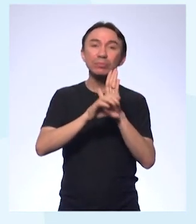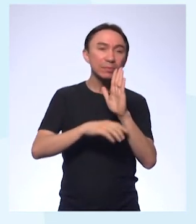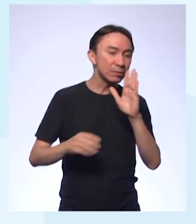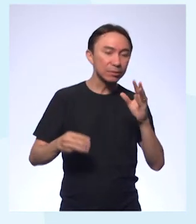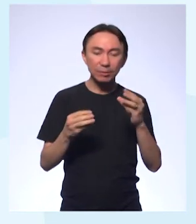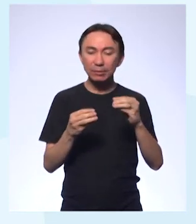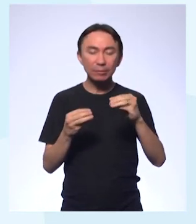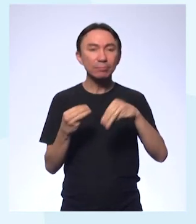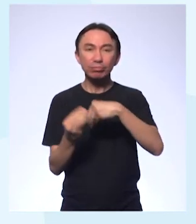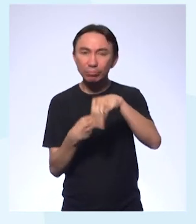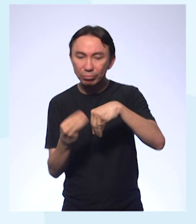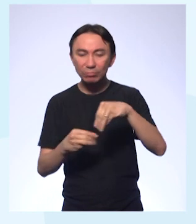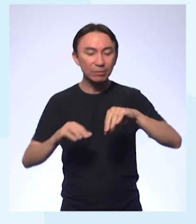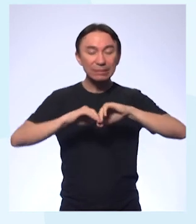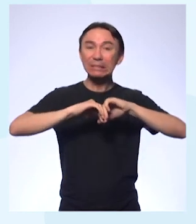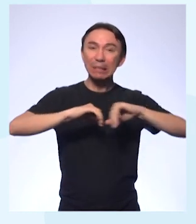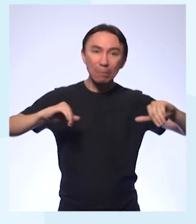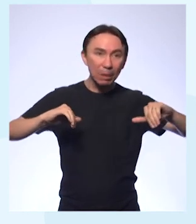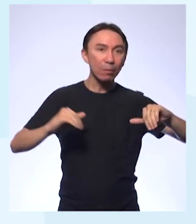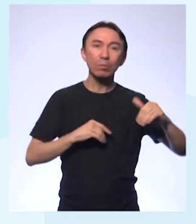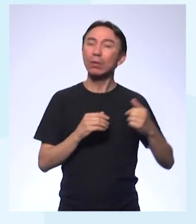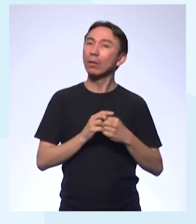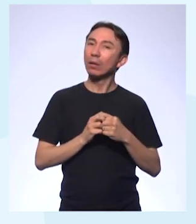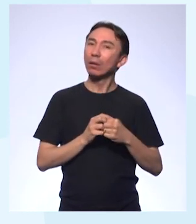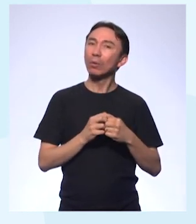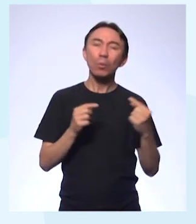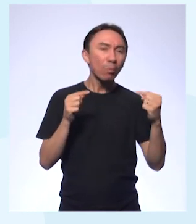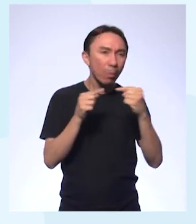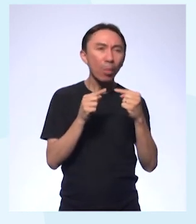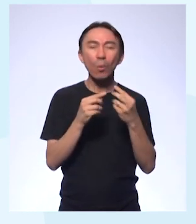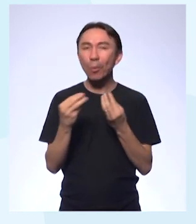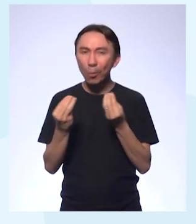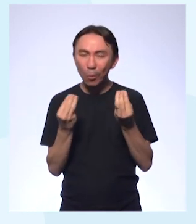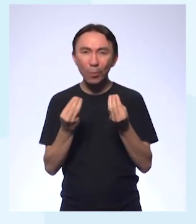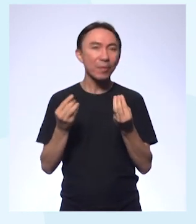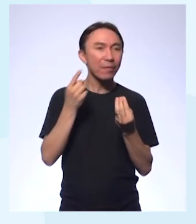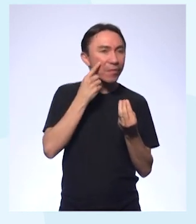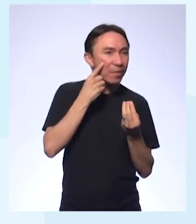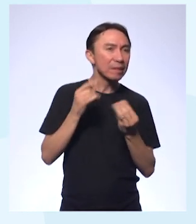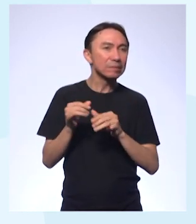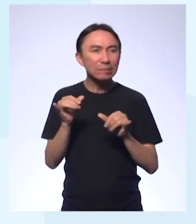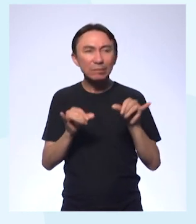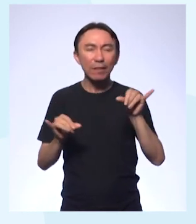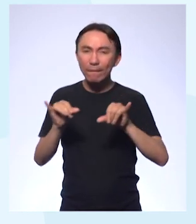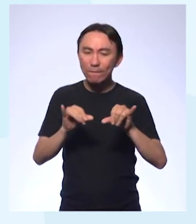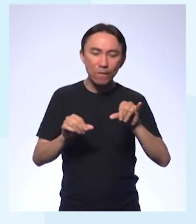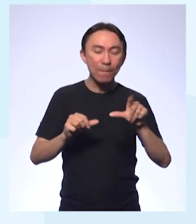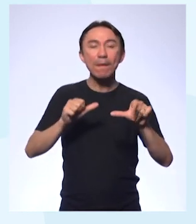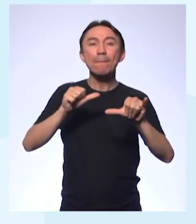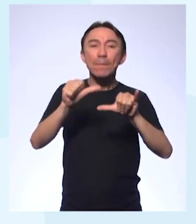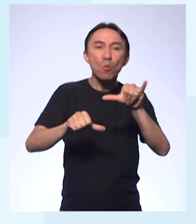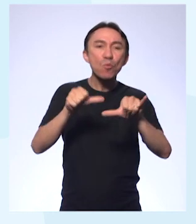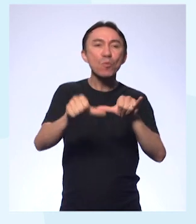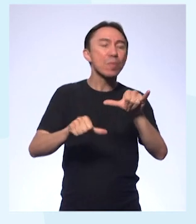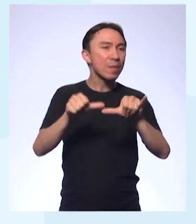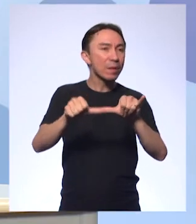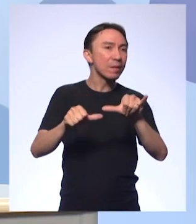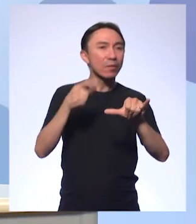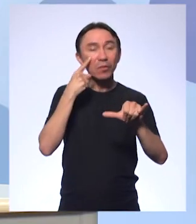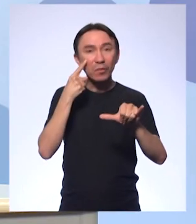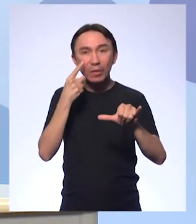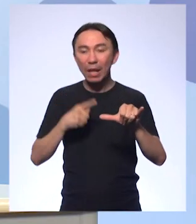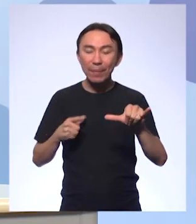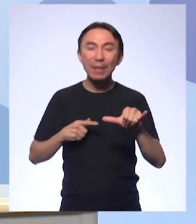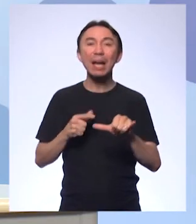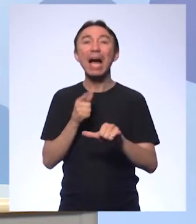de transformação química para compreender os processos envolvidos no tratamento de água para consumo